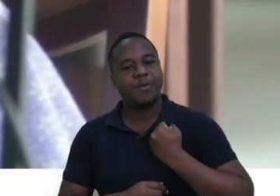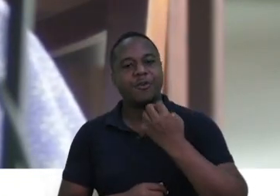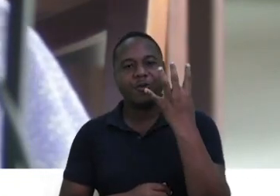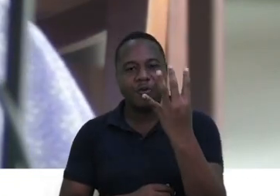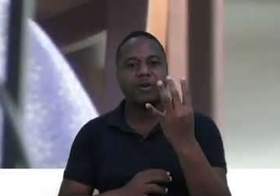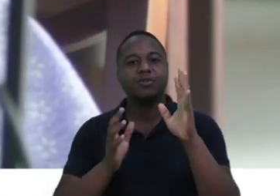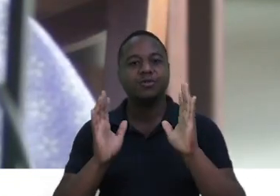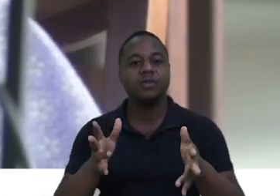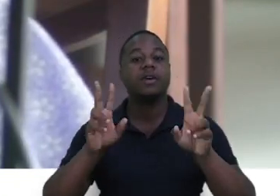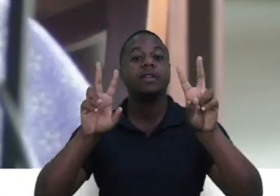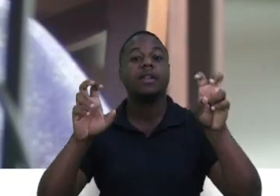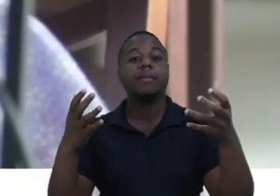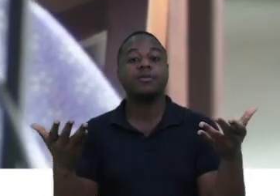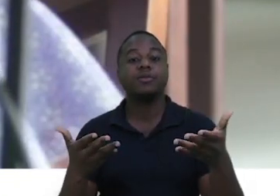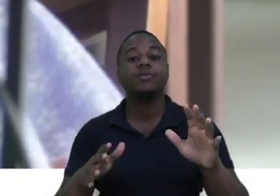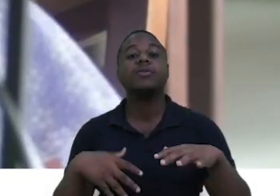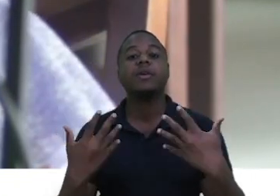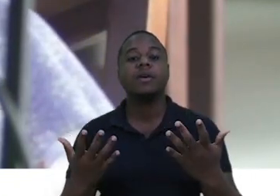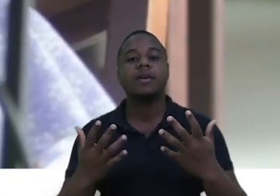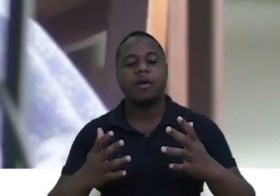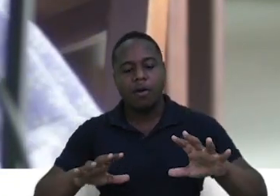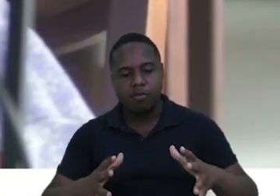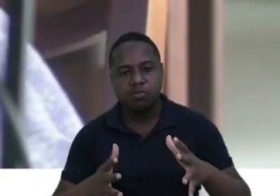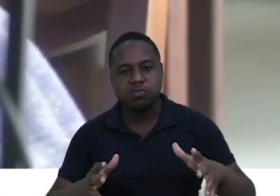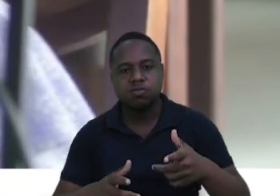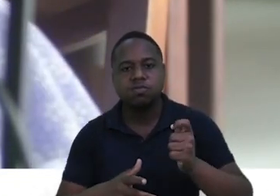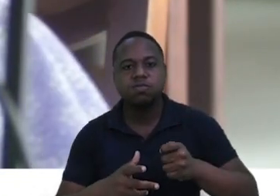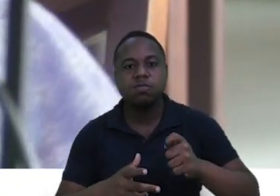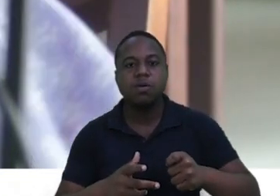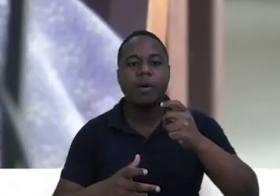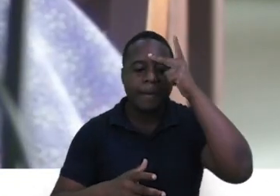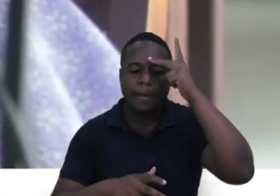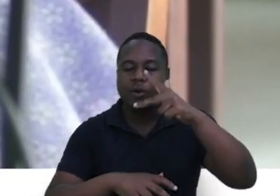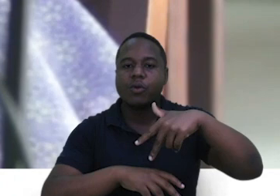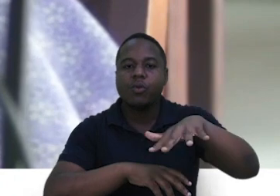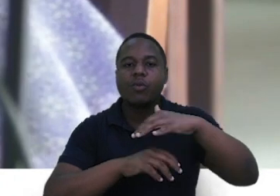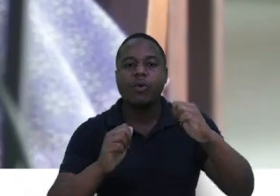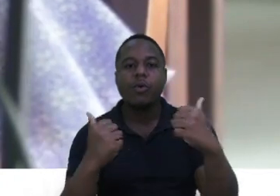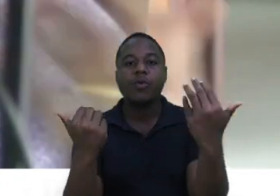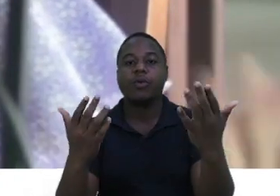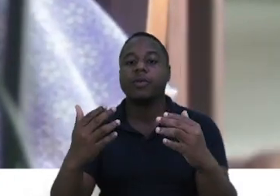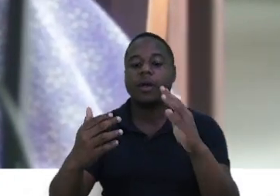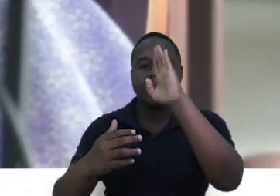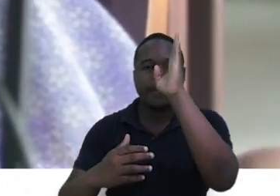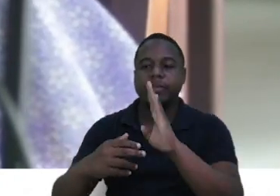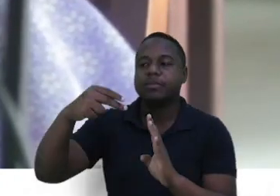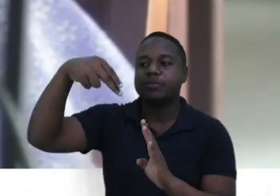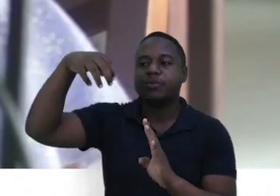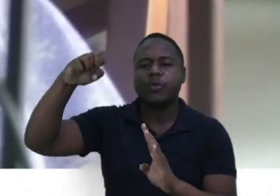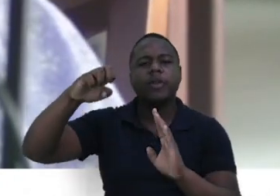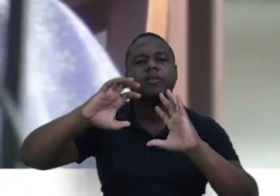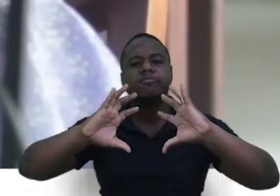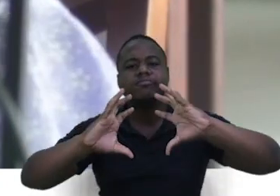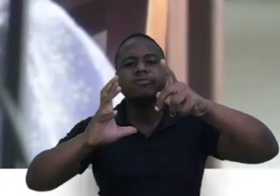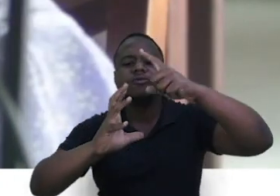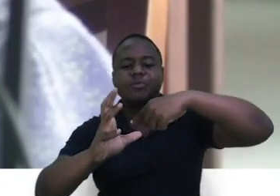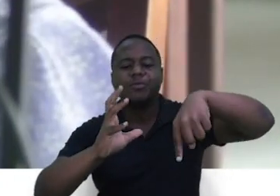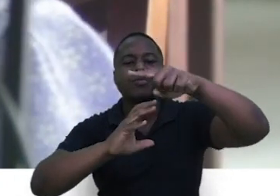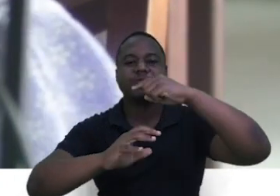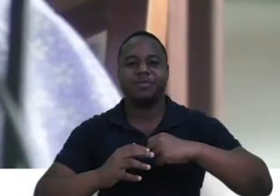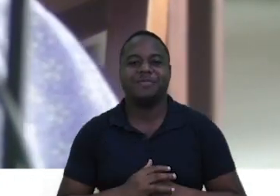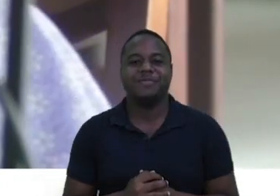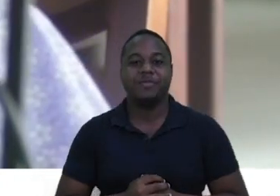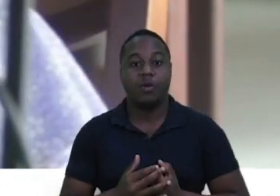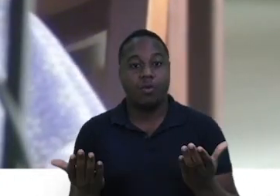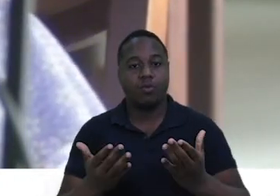tem como tema o forró além das fronteiras, do Nordeste para o mundo. E hoje nós estamos aqui